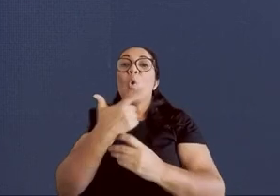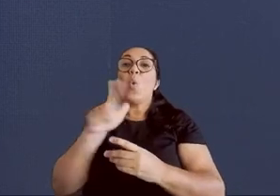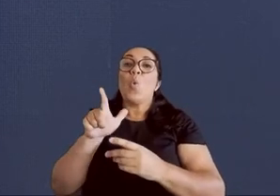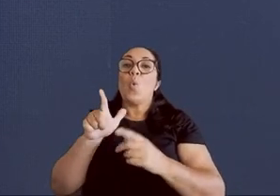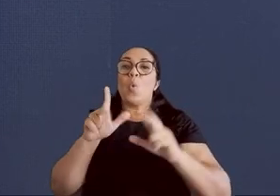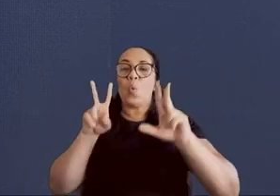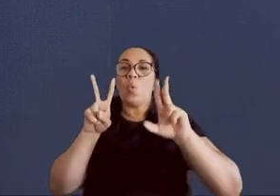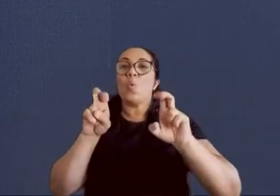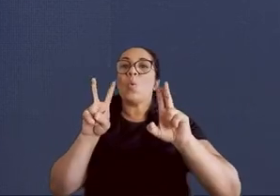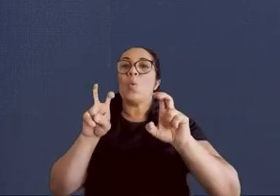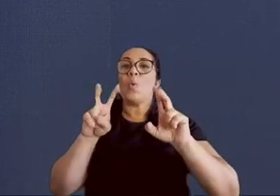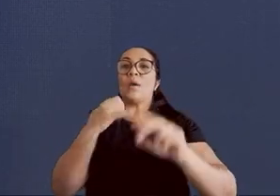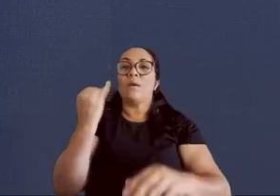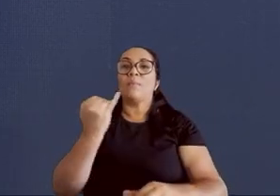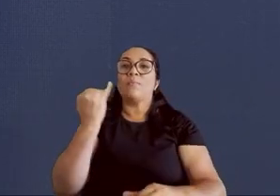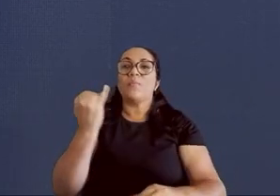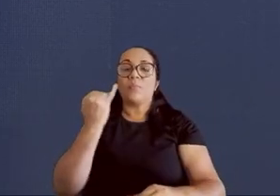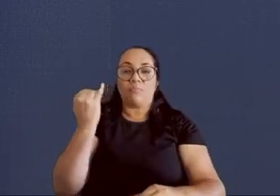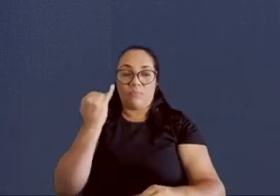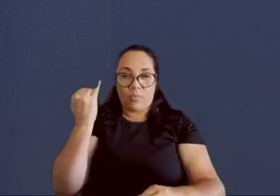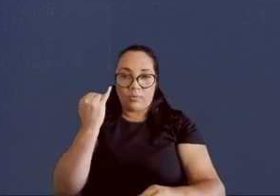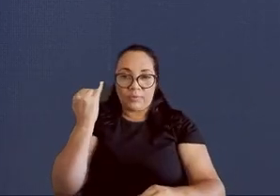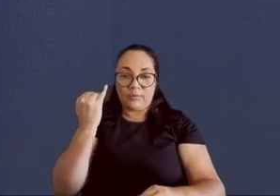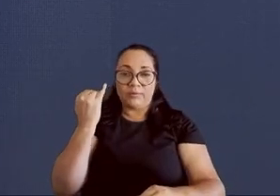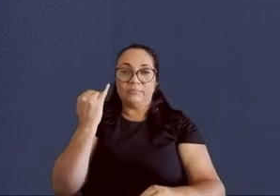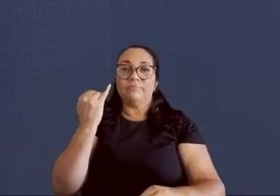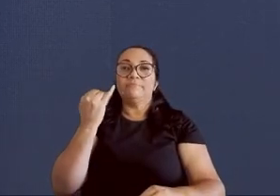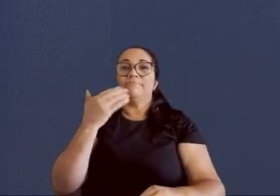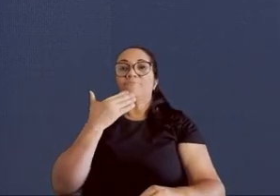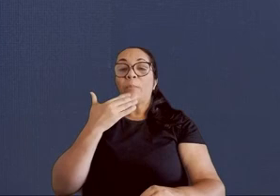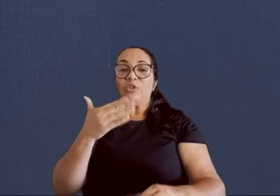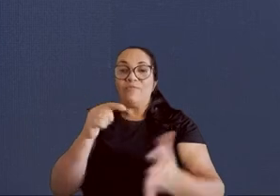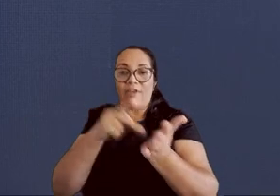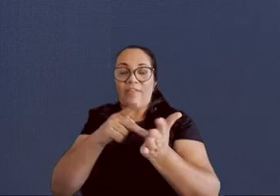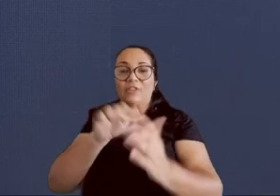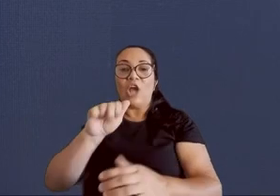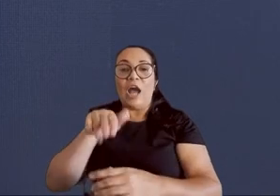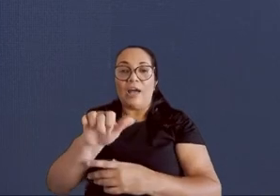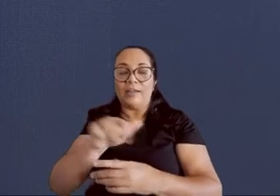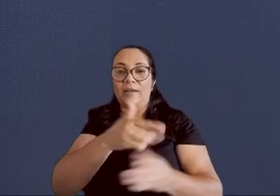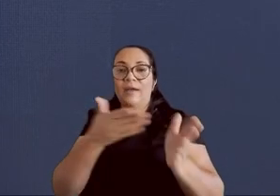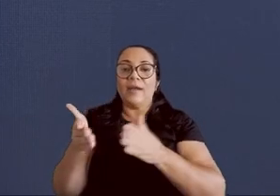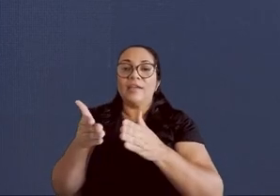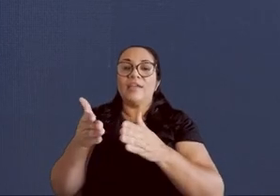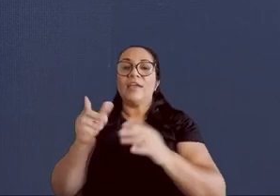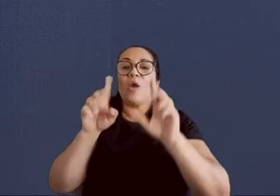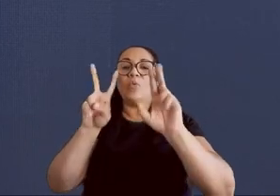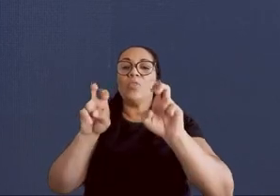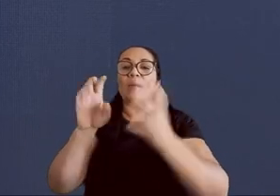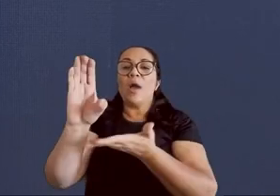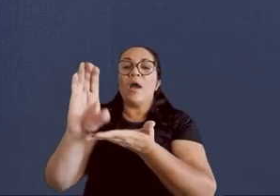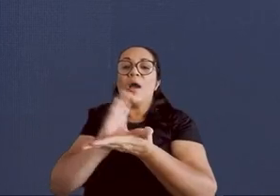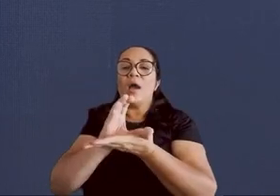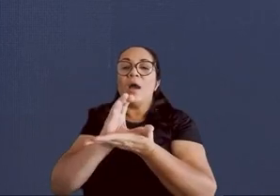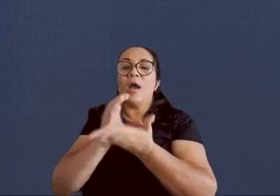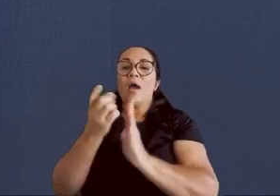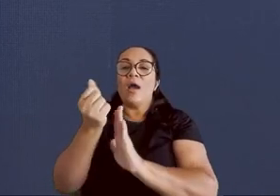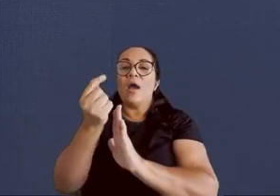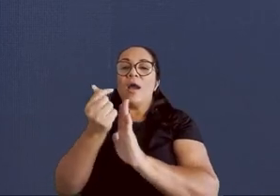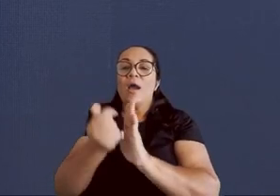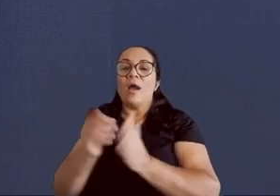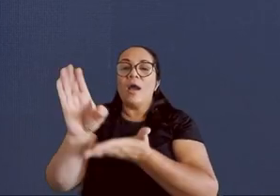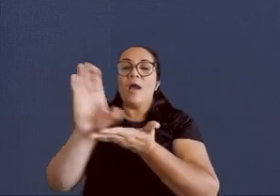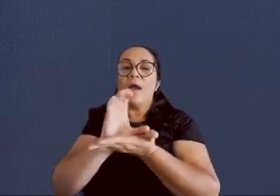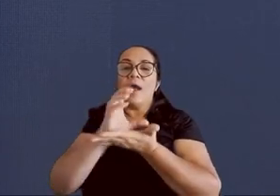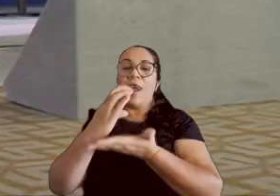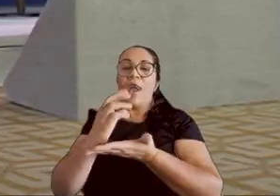vale a pena aprofundar um pouco mais Ana vou pedir a tua ajuda que é o tema de fato de crédito né o tema da capacidade financeira